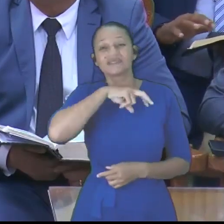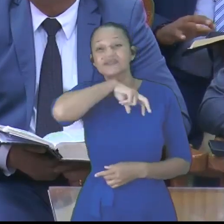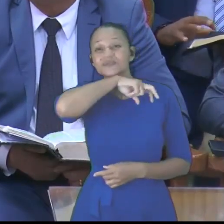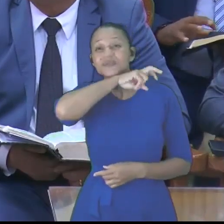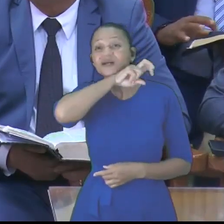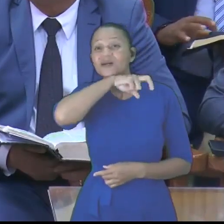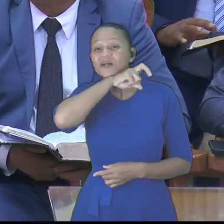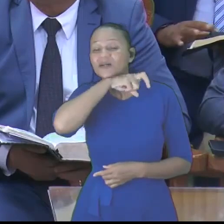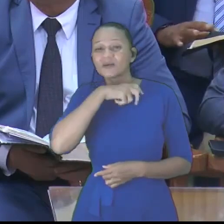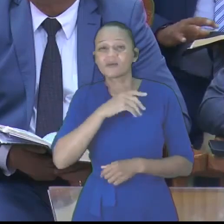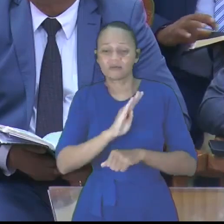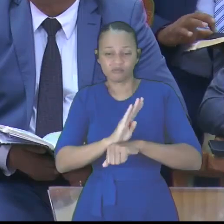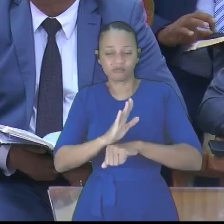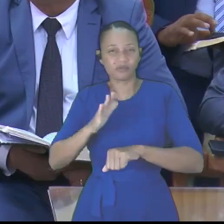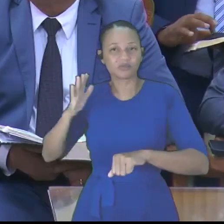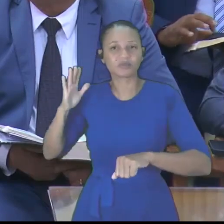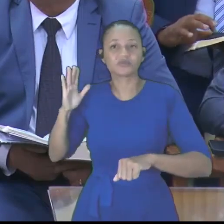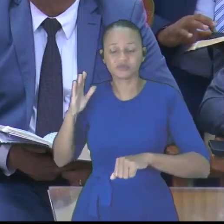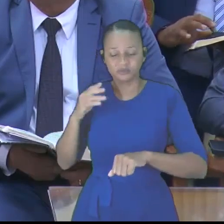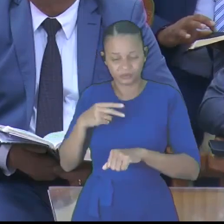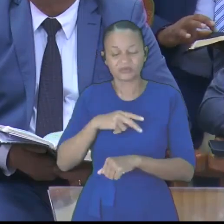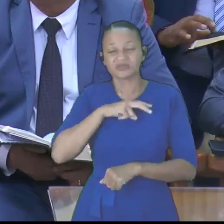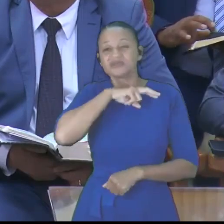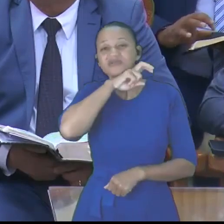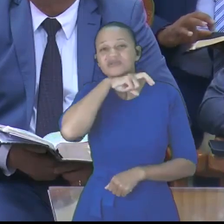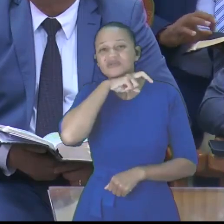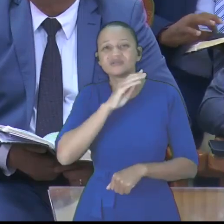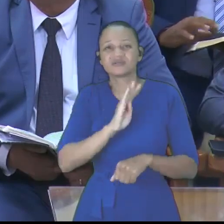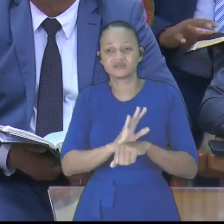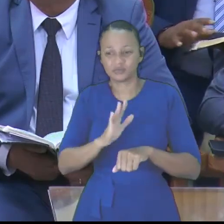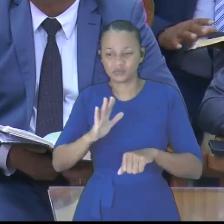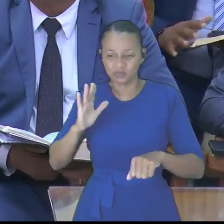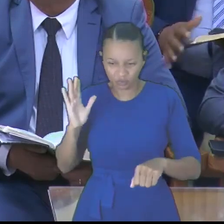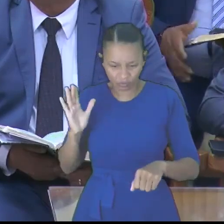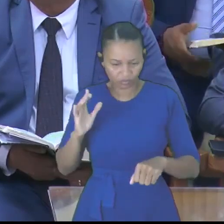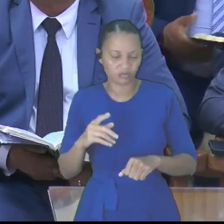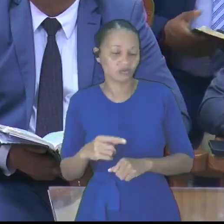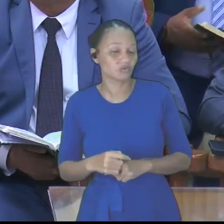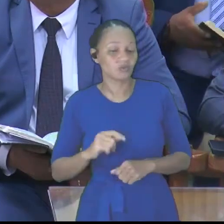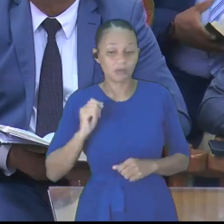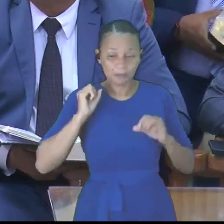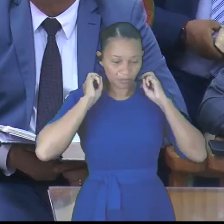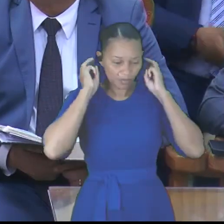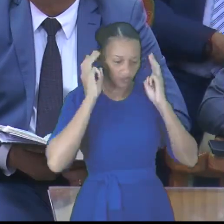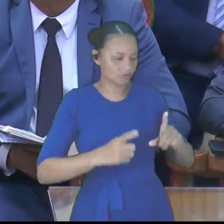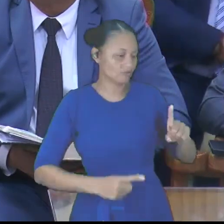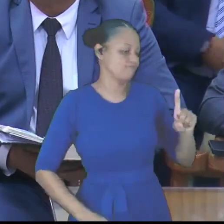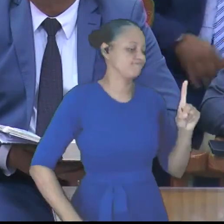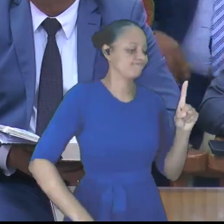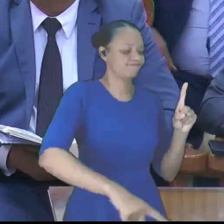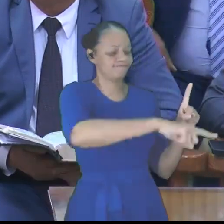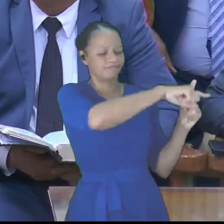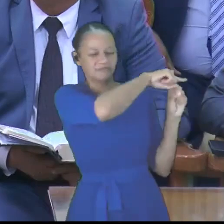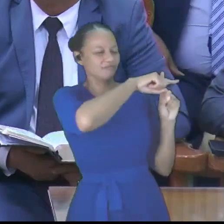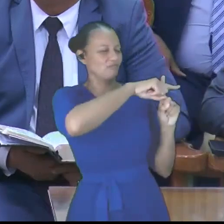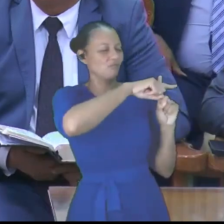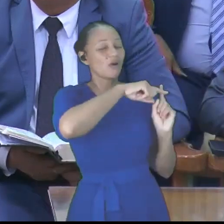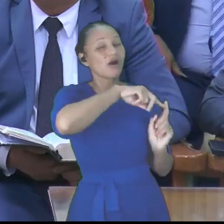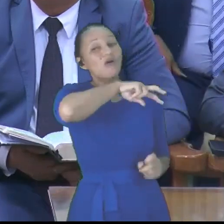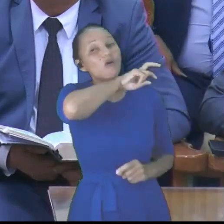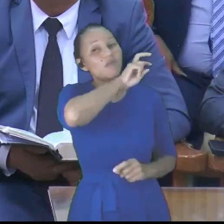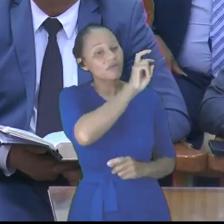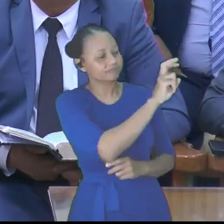bronze. Eu estava aqui domingo e preguei sobre a serpente de bronze. Como Moisés levantou a serpente no deserto, importa que o Filho do Homem